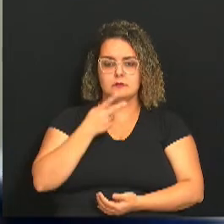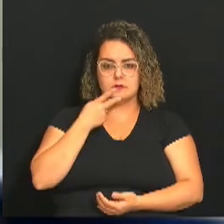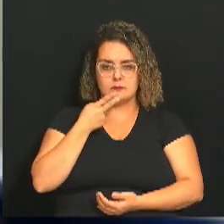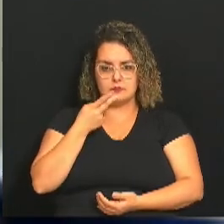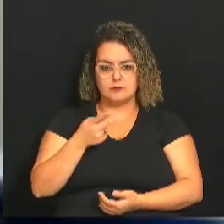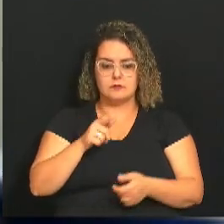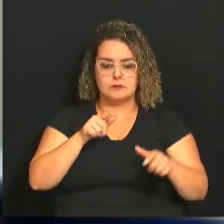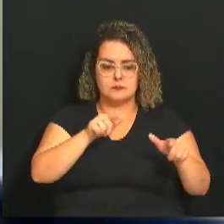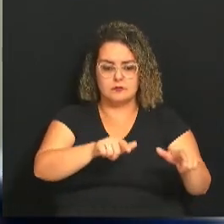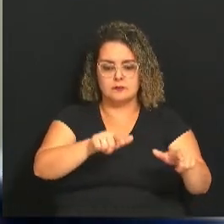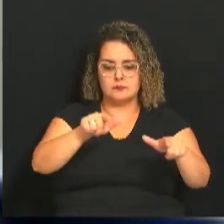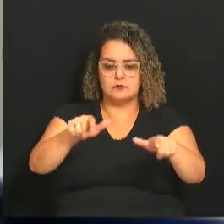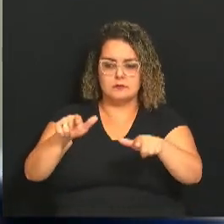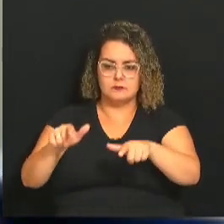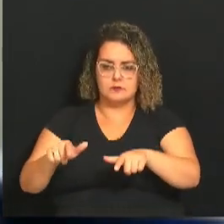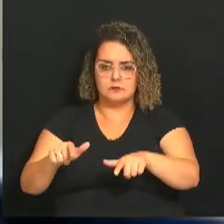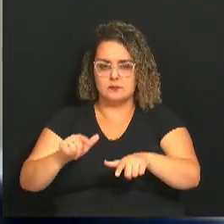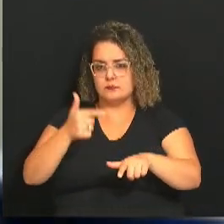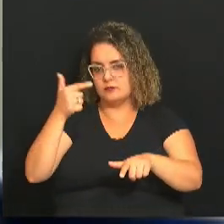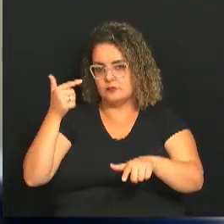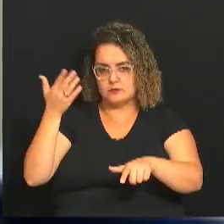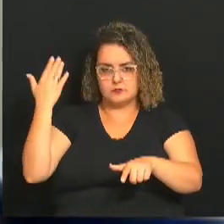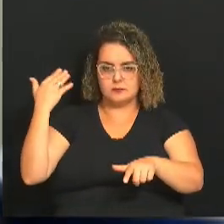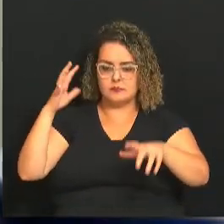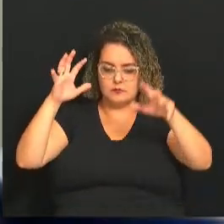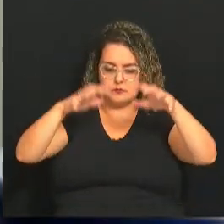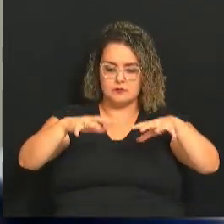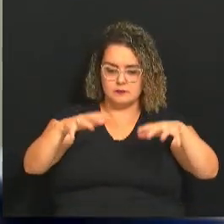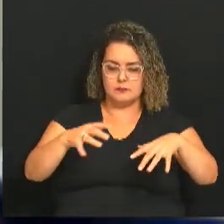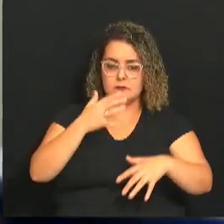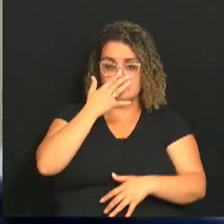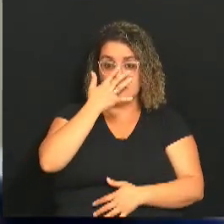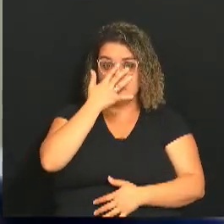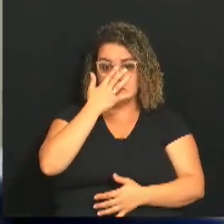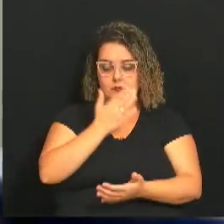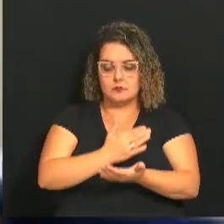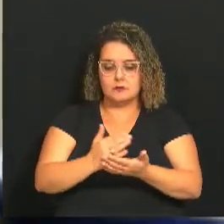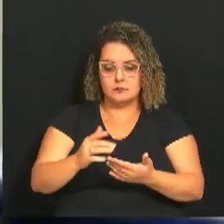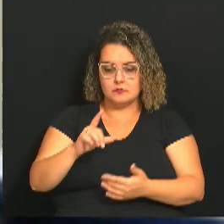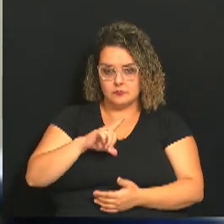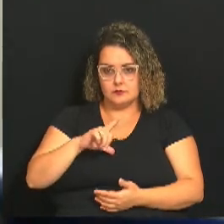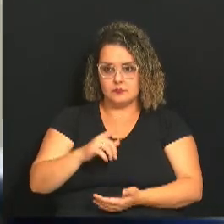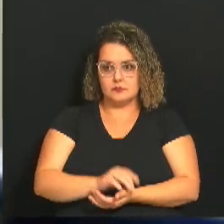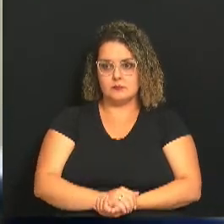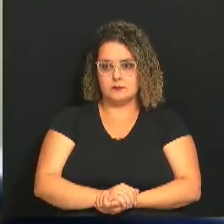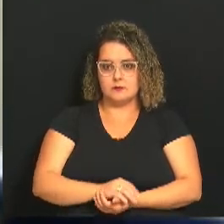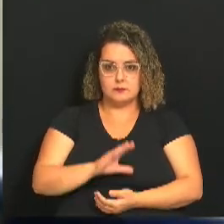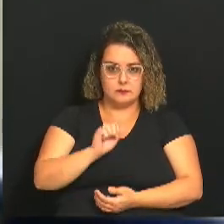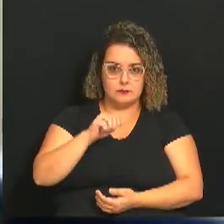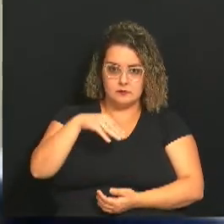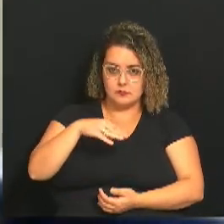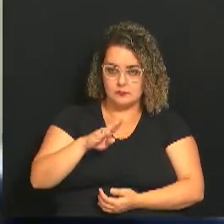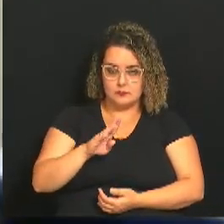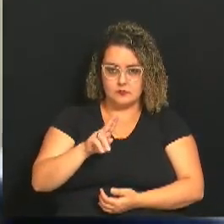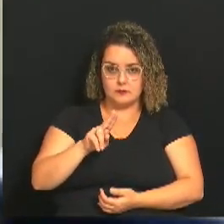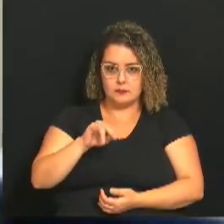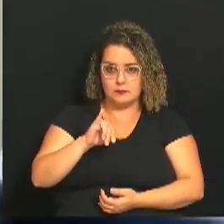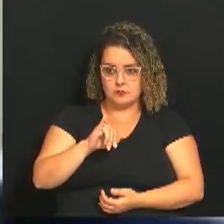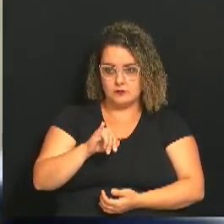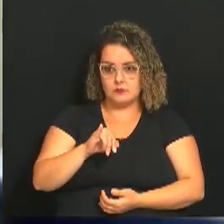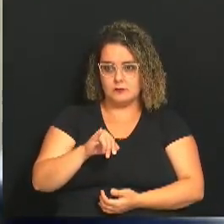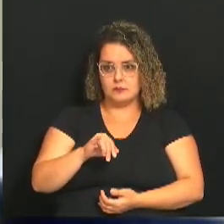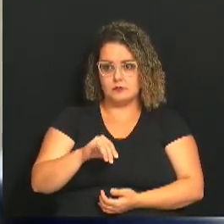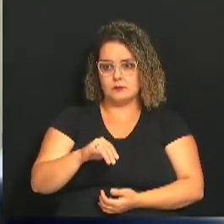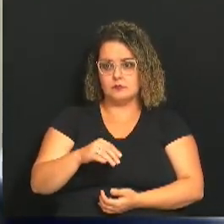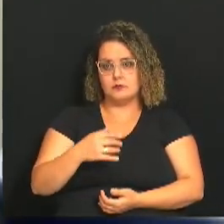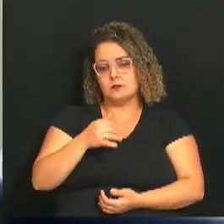que não tinham alagamento, passou a ter, né? Um exemplo nosso aí é o Cambuí, bairro do Cambuí, né?